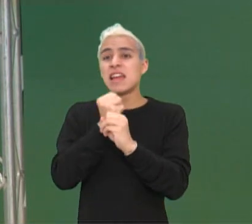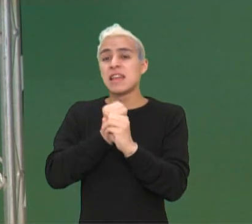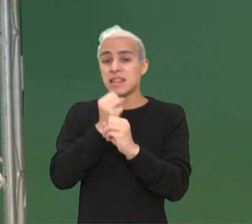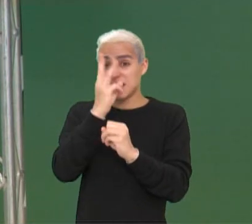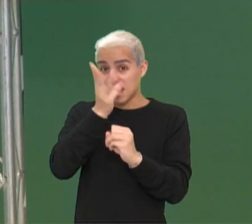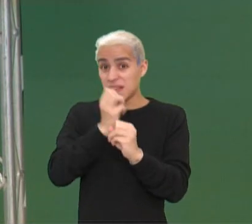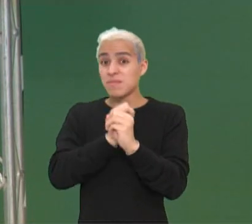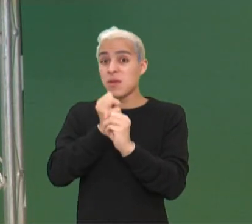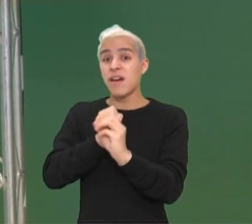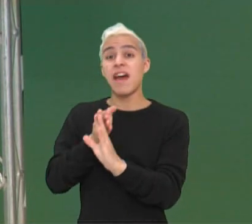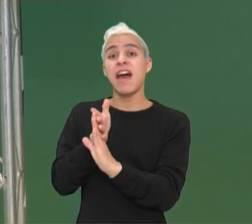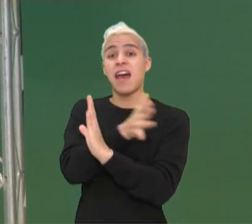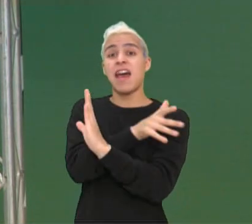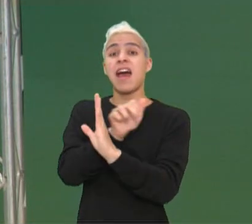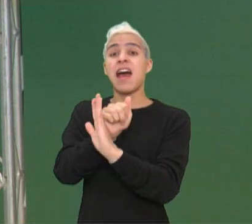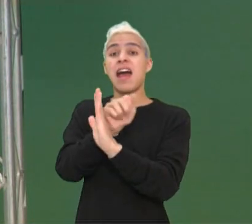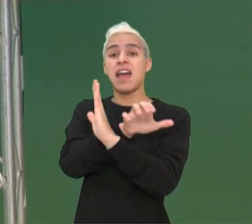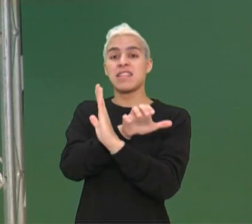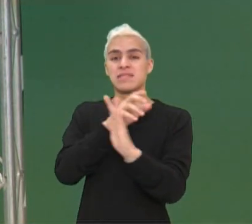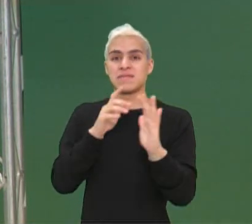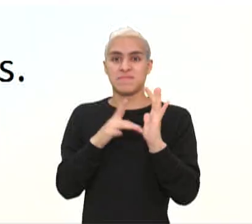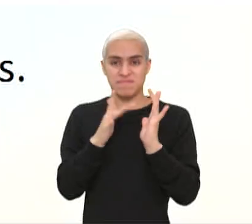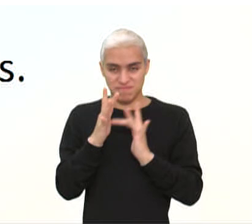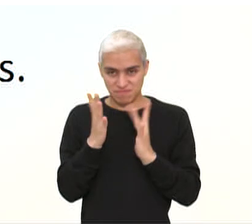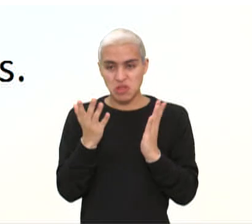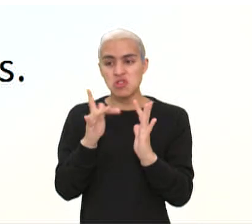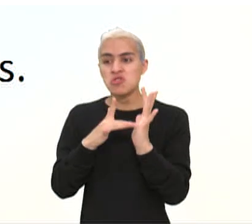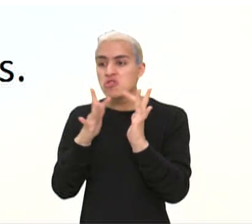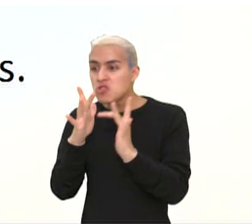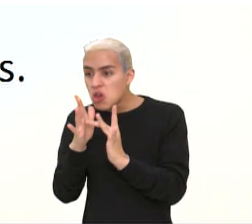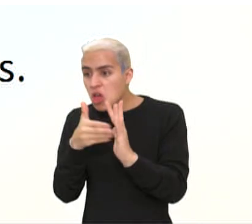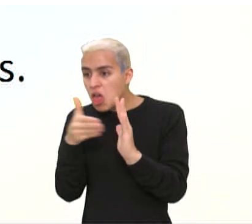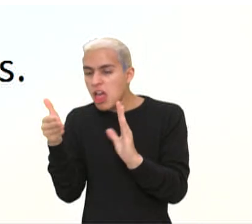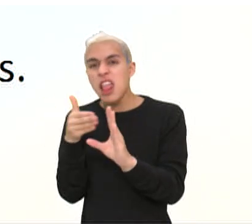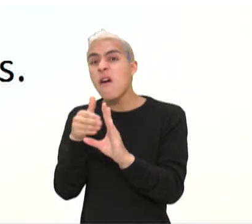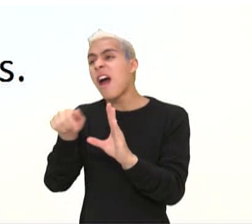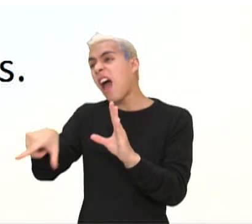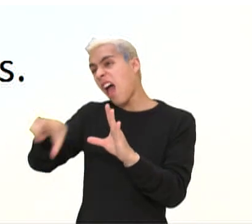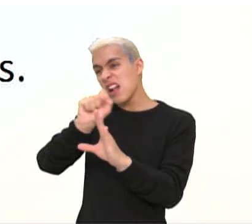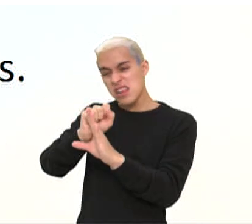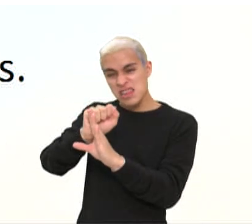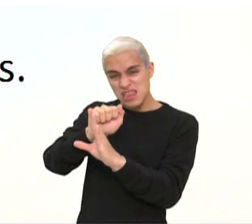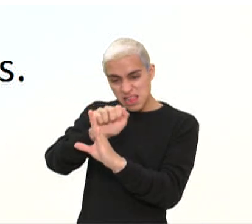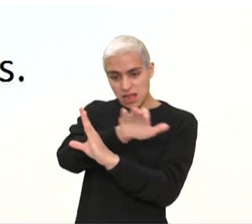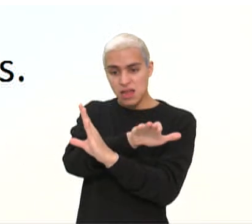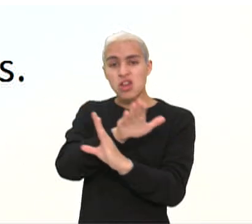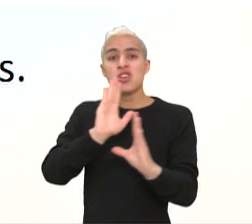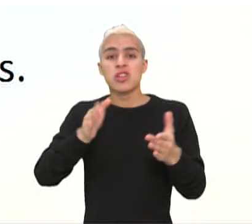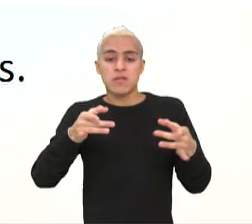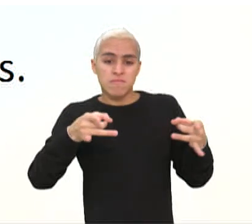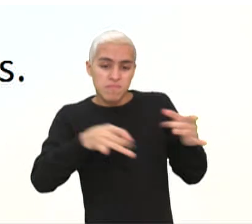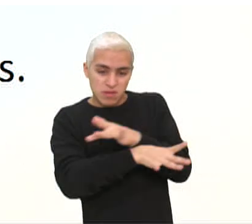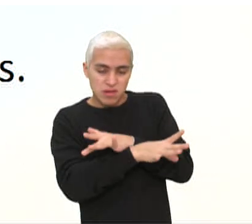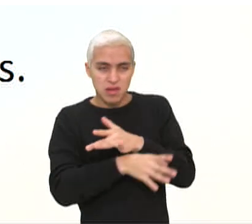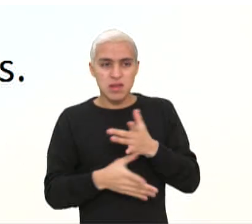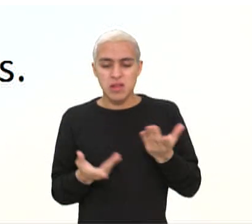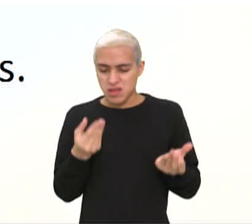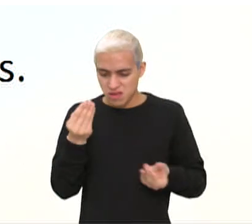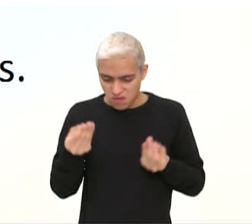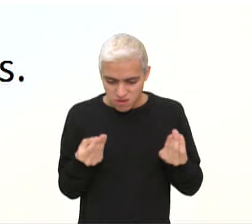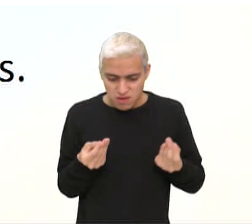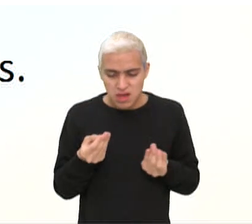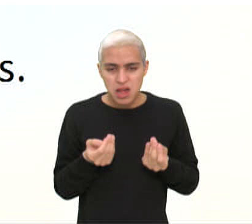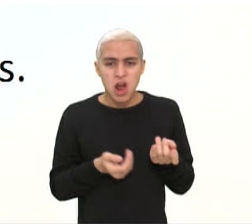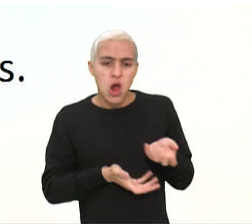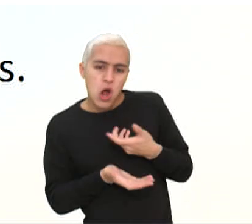Cristo. Muito tempo, né? Ele se assemelha ao jogo Sené, por controlar as peças pela rolagem de dados. Então, rolagem de